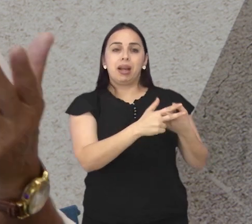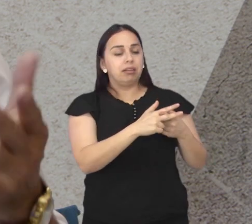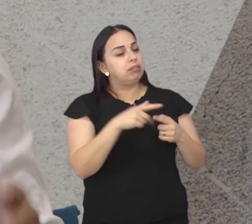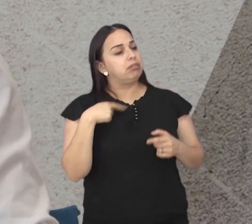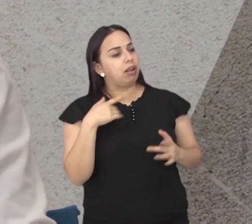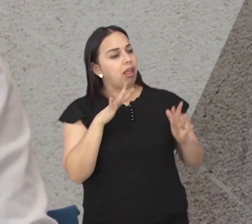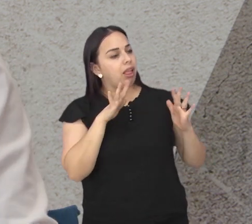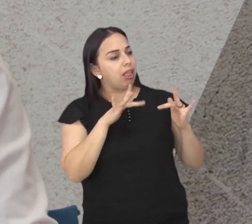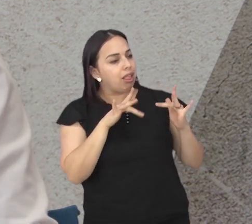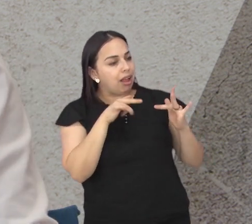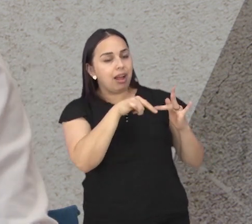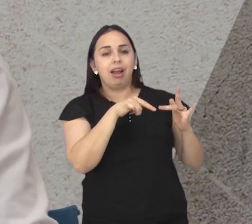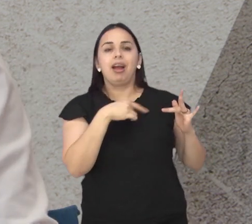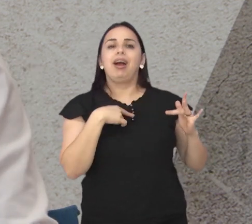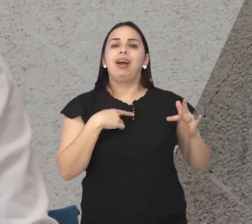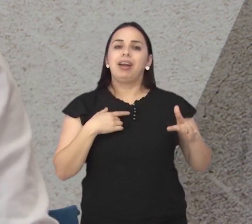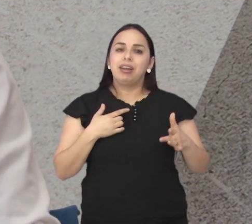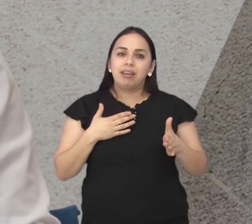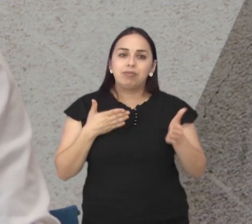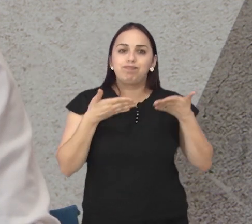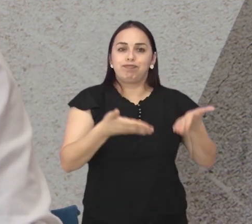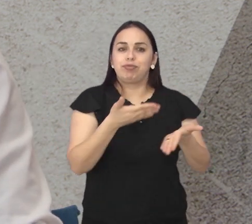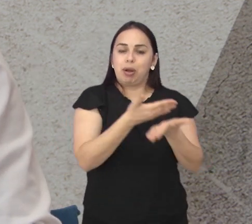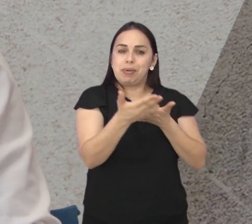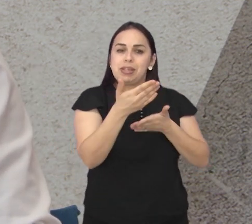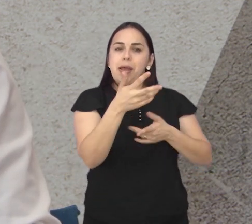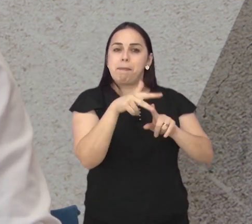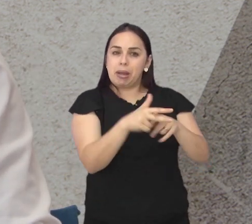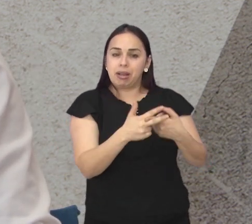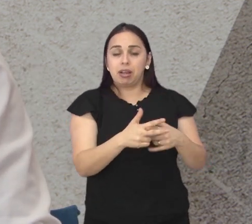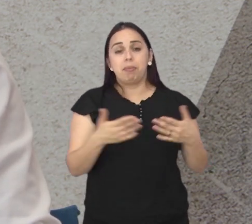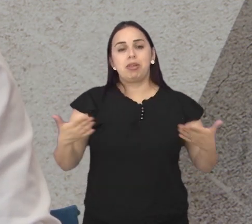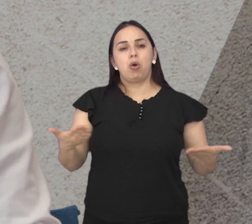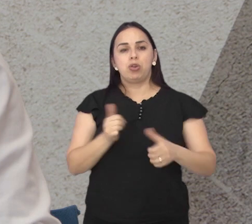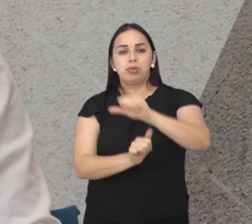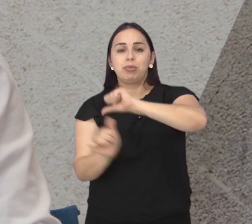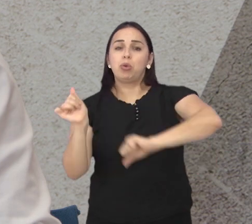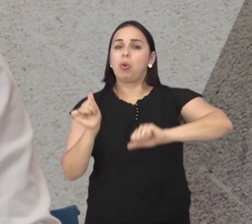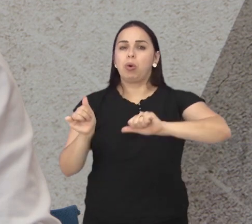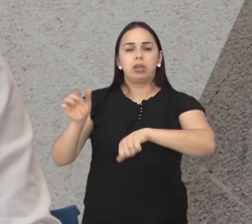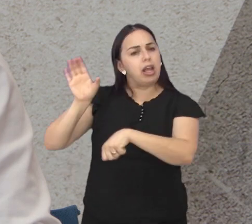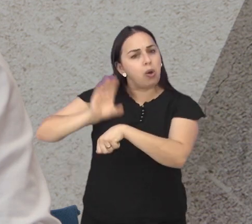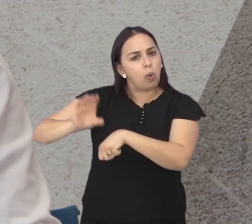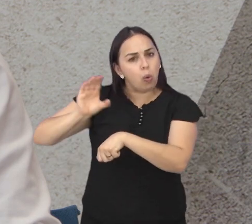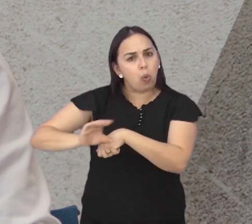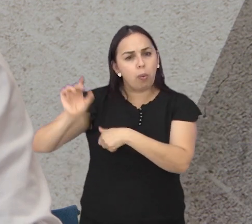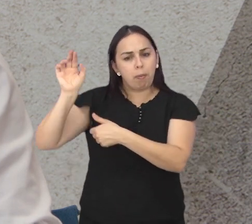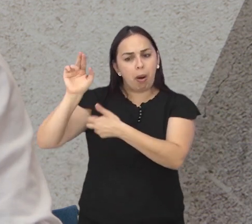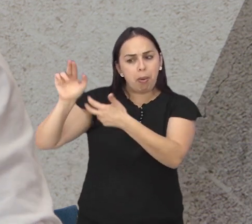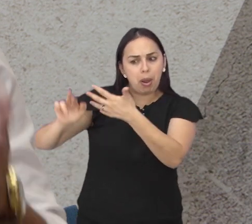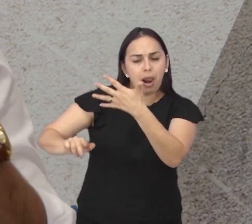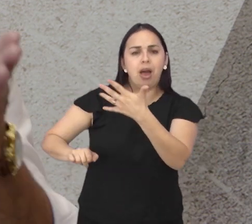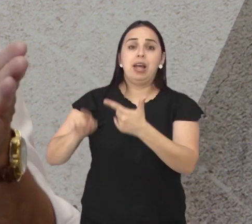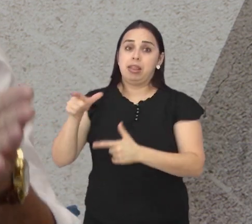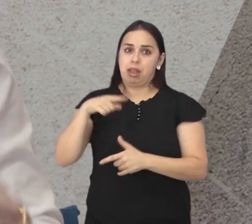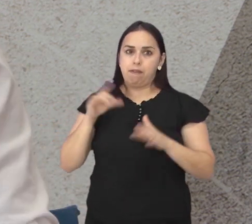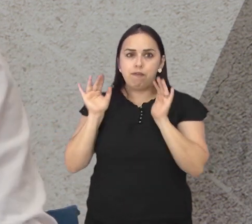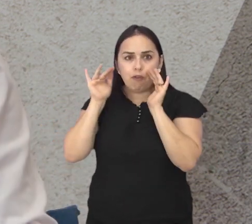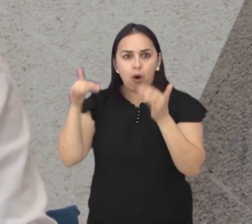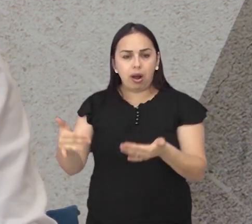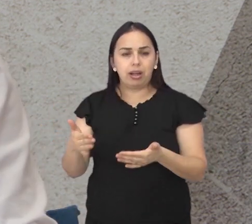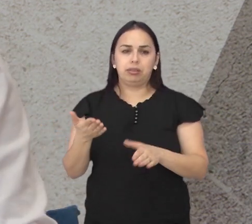fazer eletrônica e acabei indo para a profissão. Mas hoje você consegue se preparar, já tem cursos, você já tem cursos